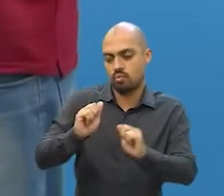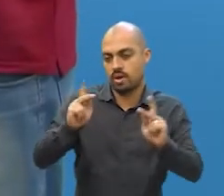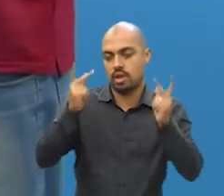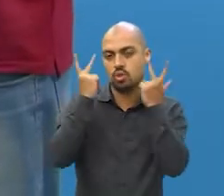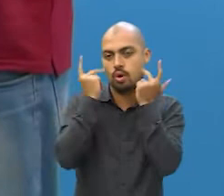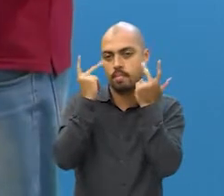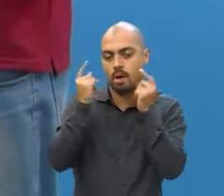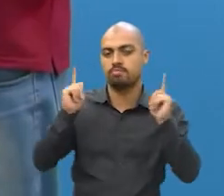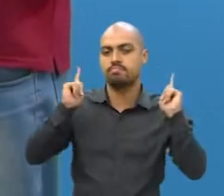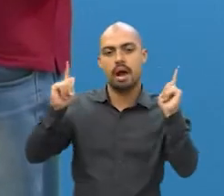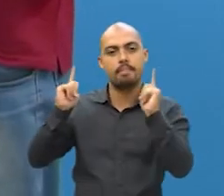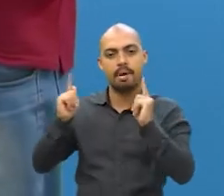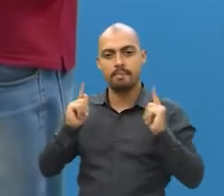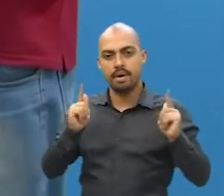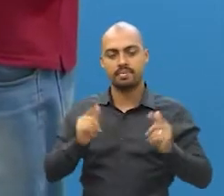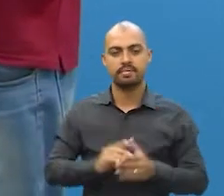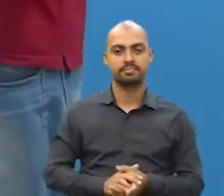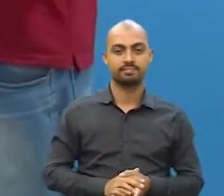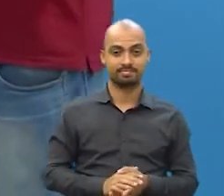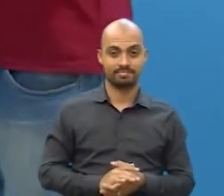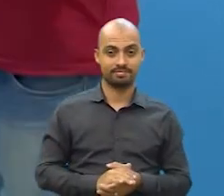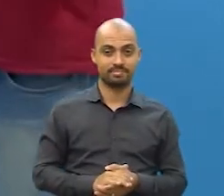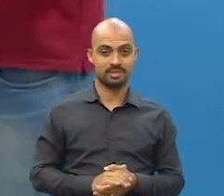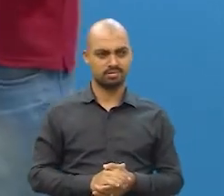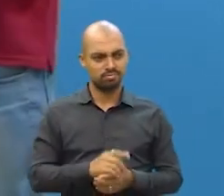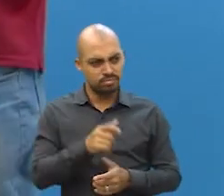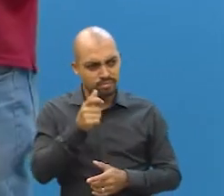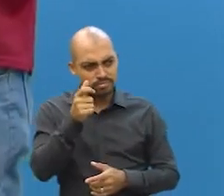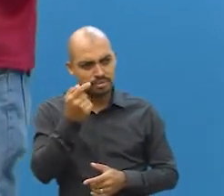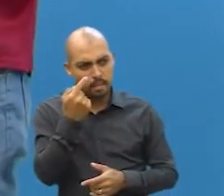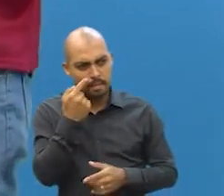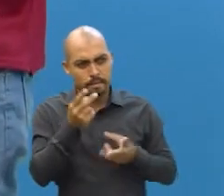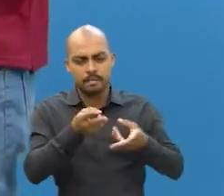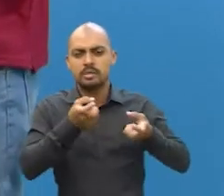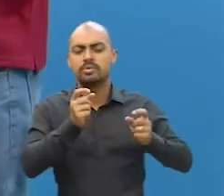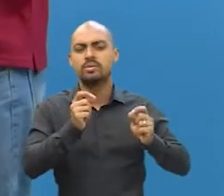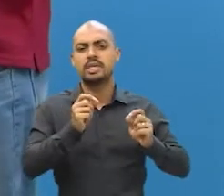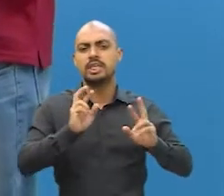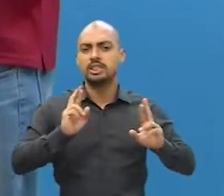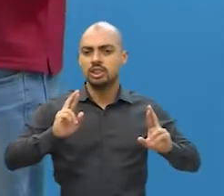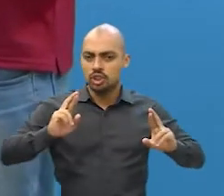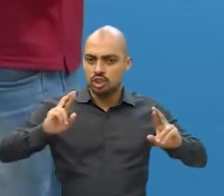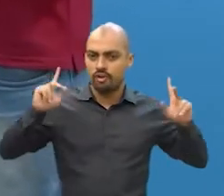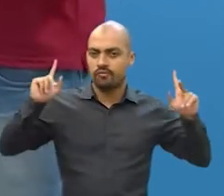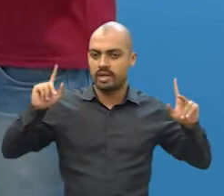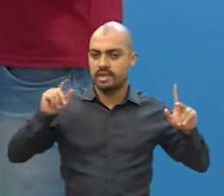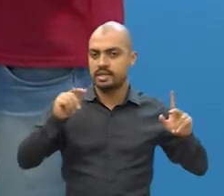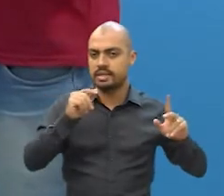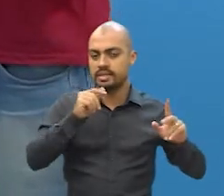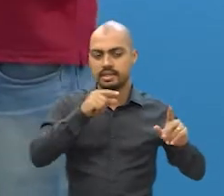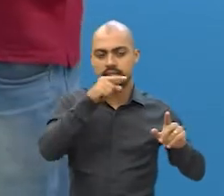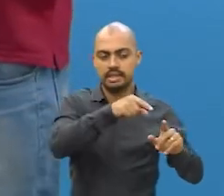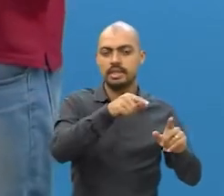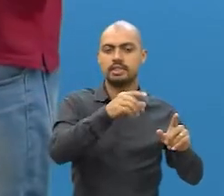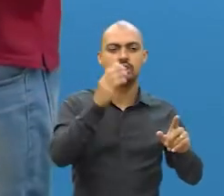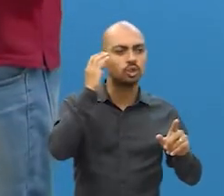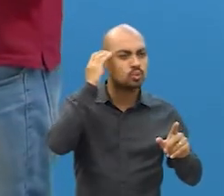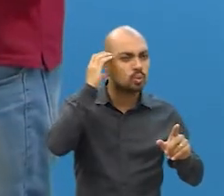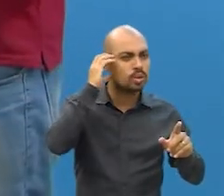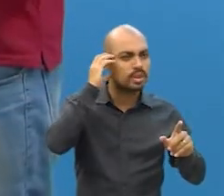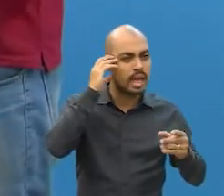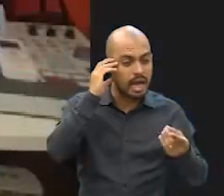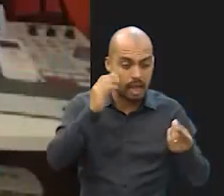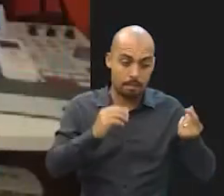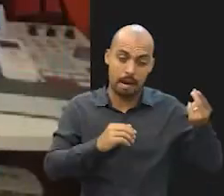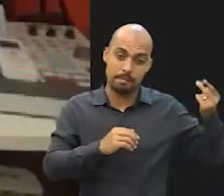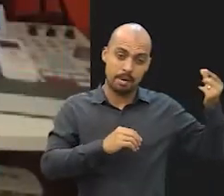embora curtir, né? Você viu muita, diferença, especialmente na discotecagem, daquela época